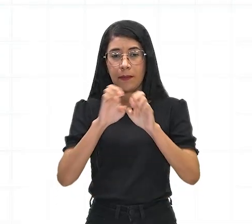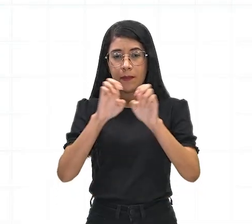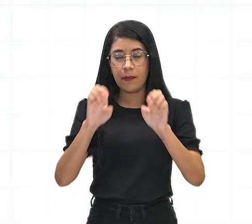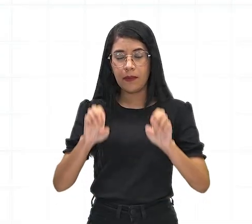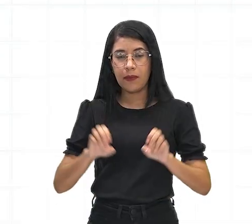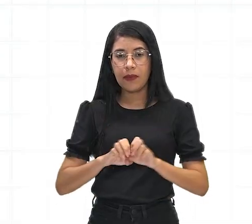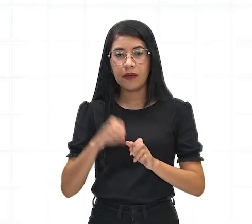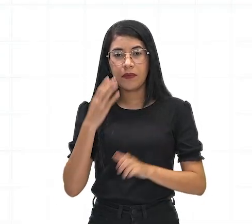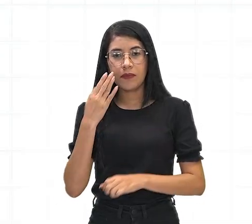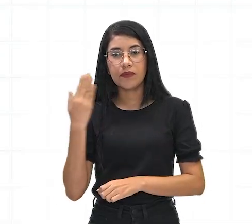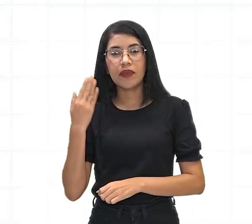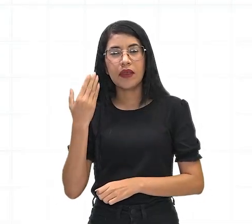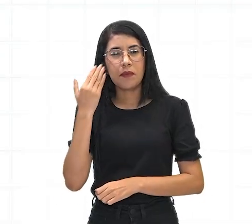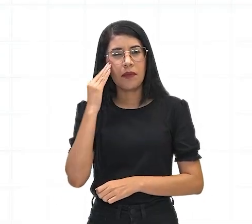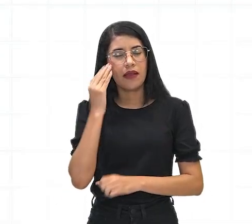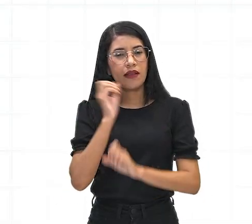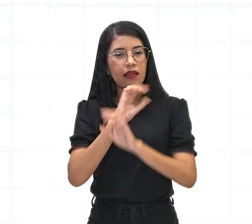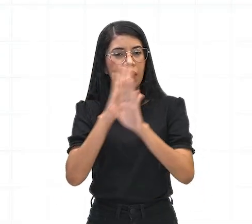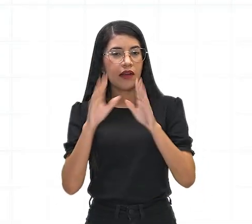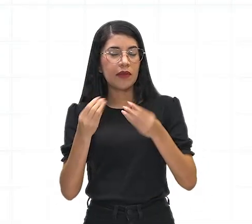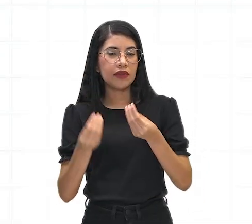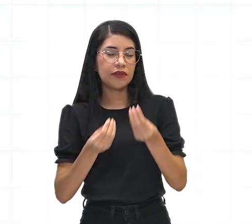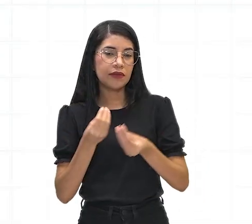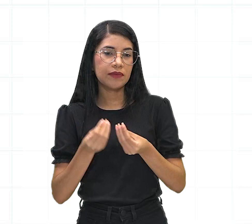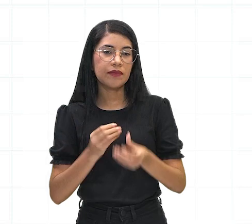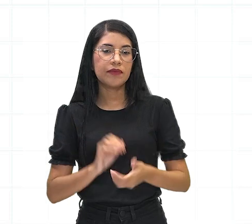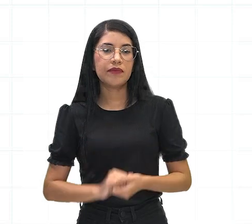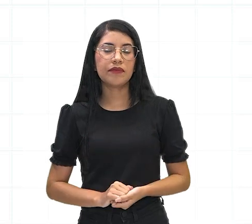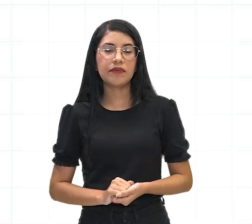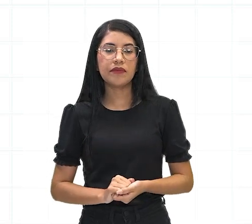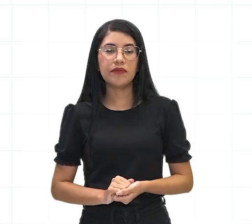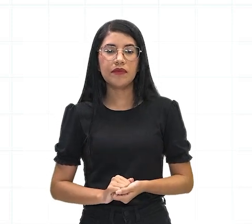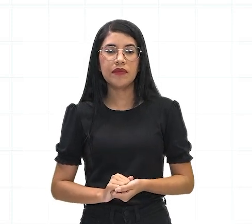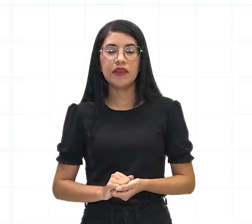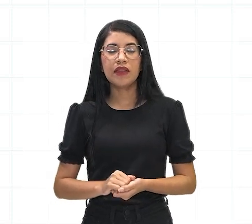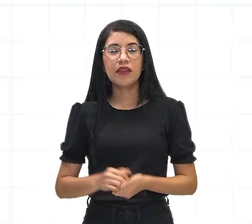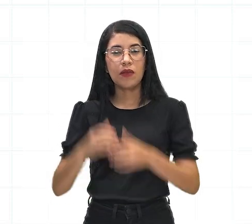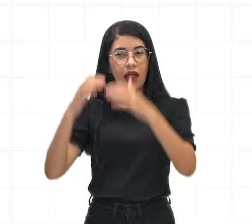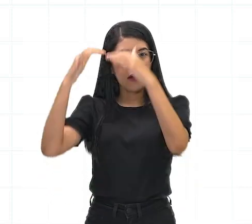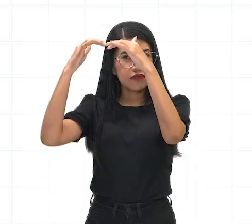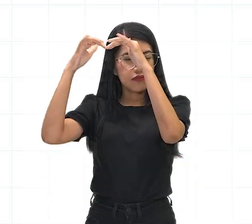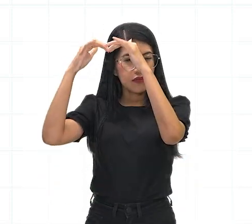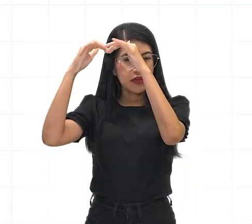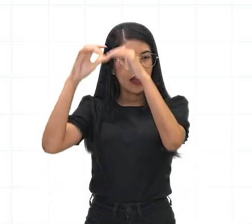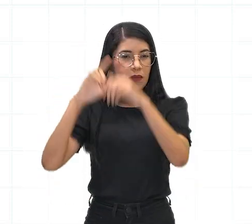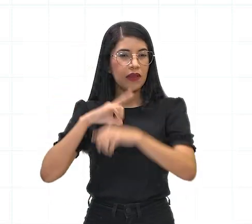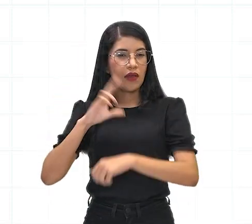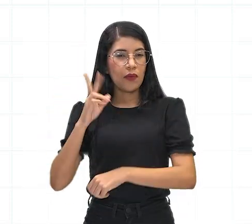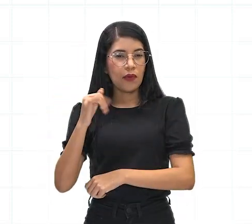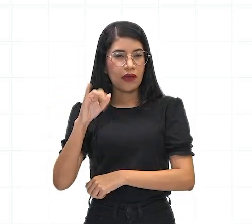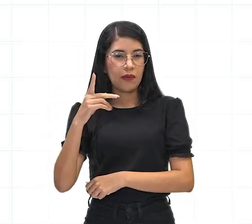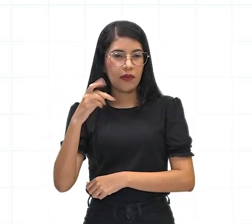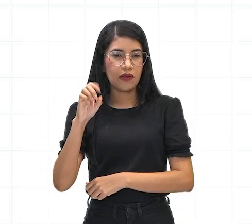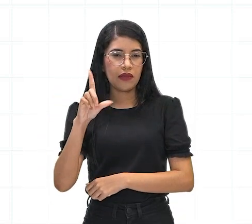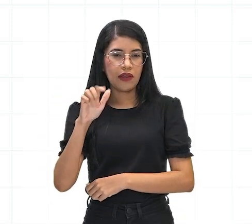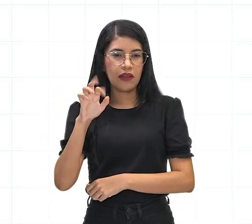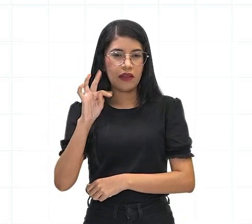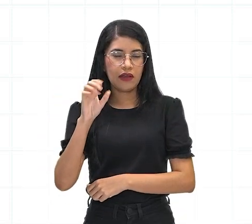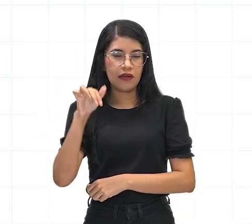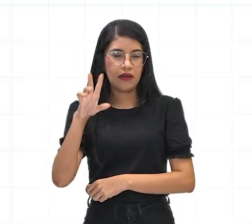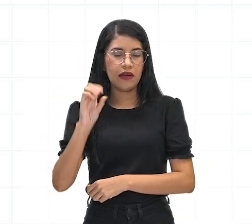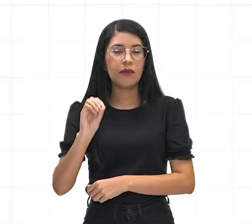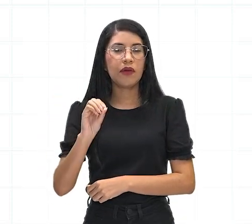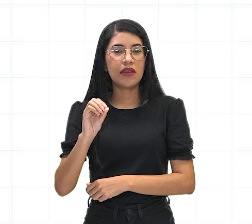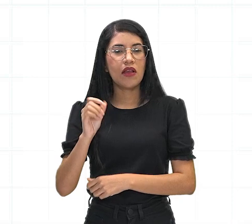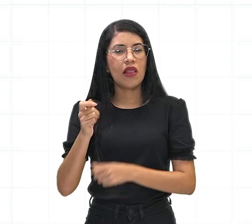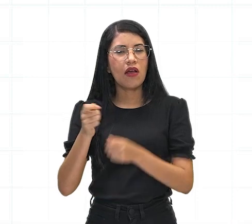para facilitar ali o nosso entendimento. Então, o hipotálamo, aquela área lá do cérebro que nós vimos anteriormente, ela